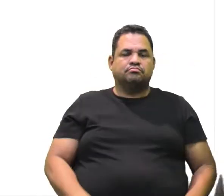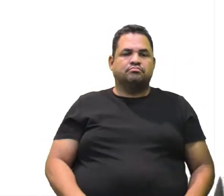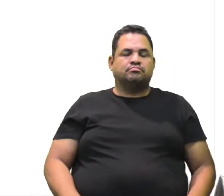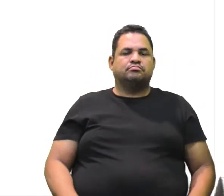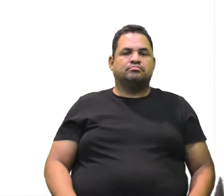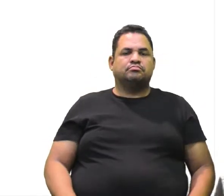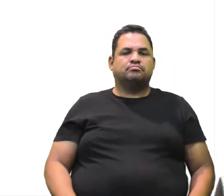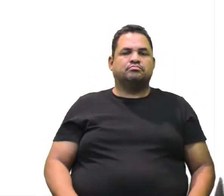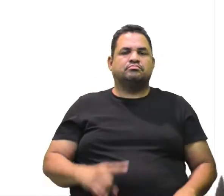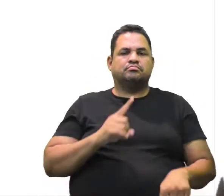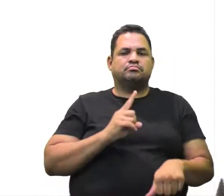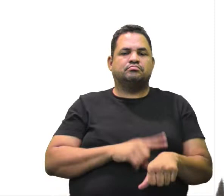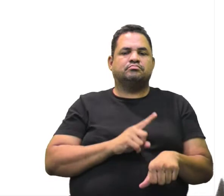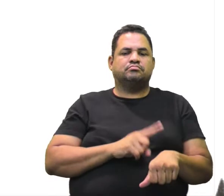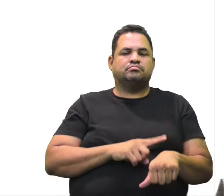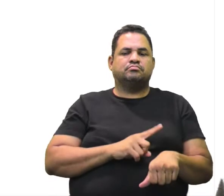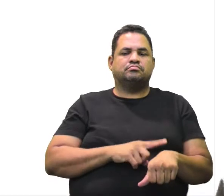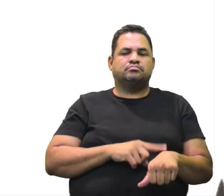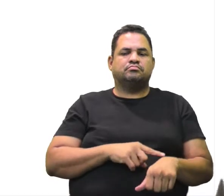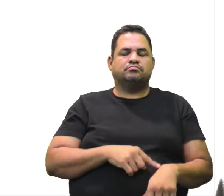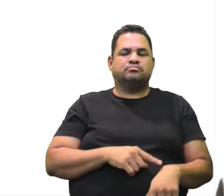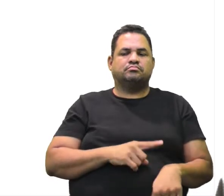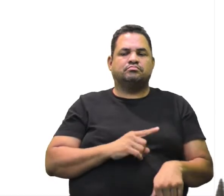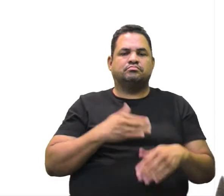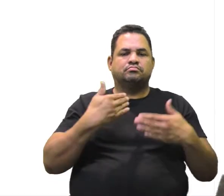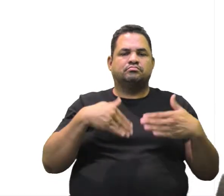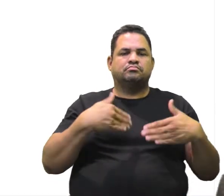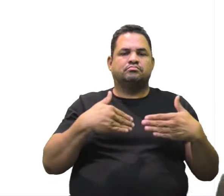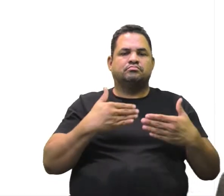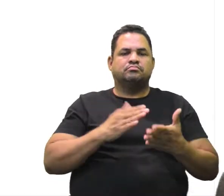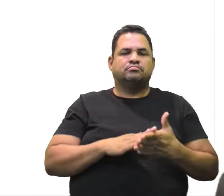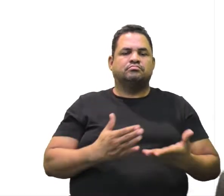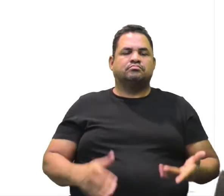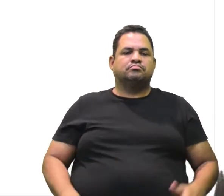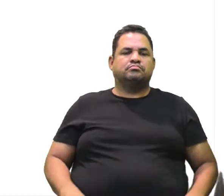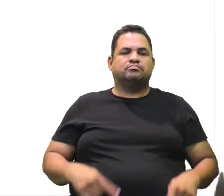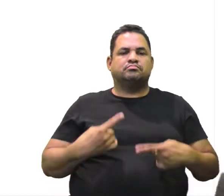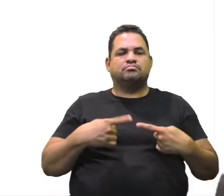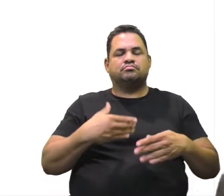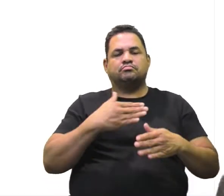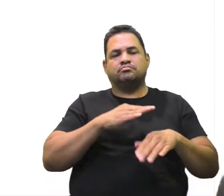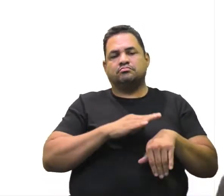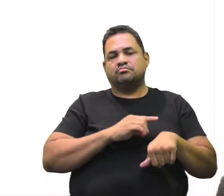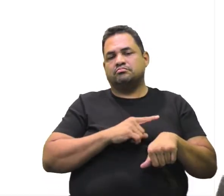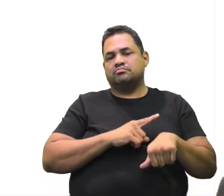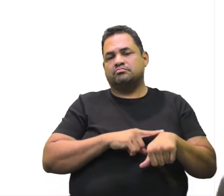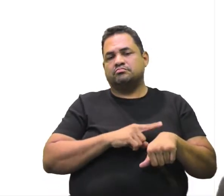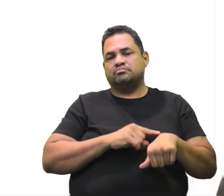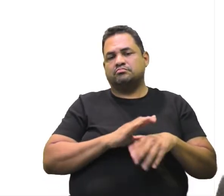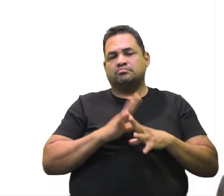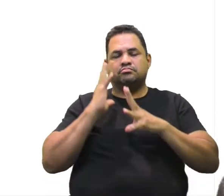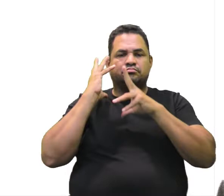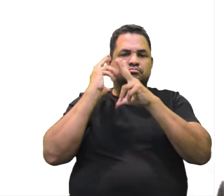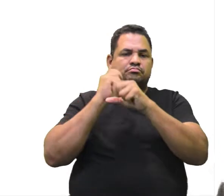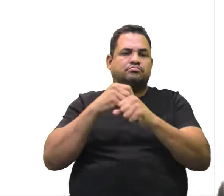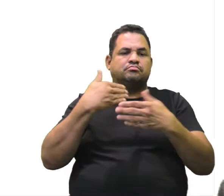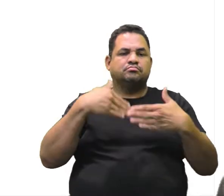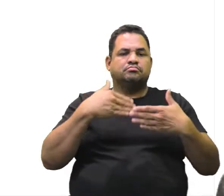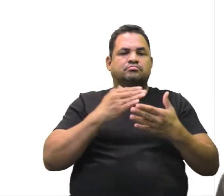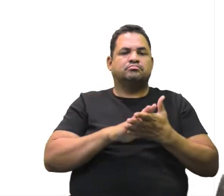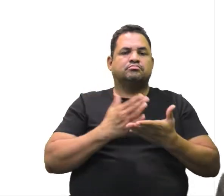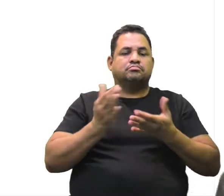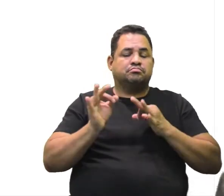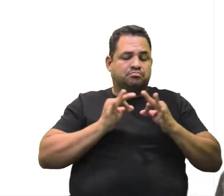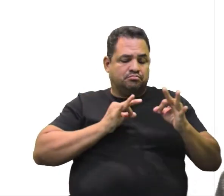com relação ao tempo na prova, né? O tempo para revisar as provas, tempo para